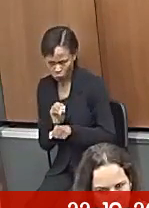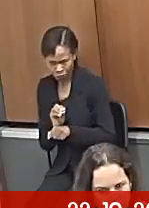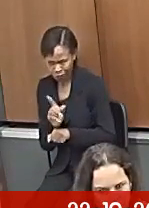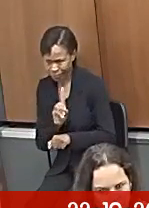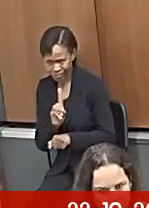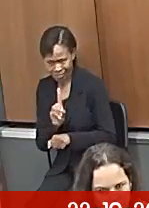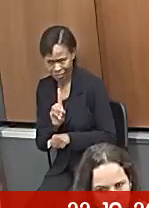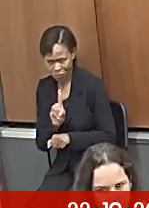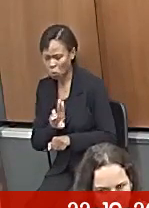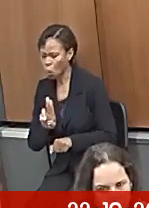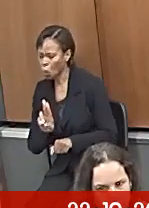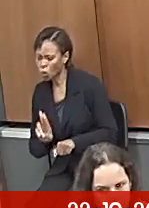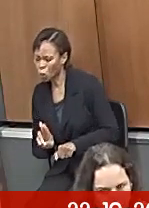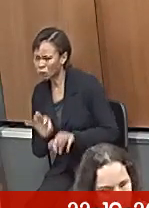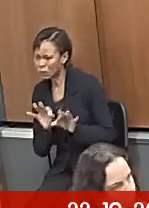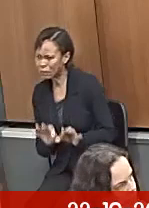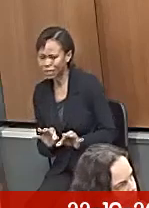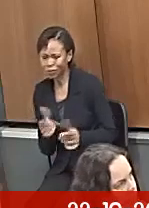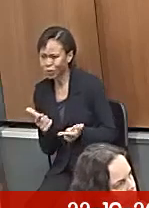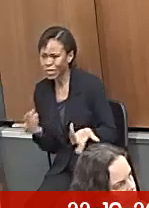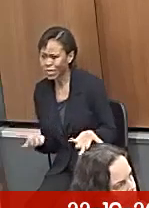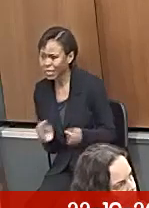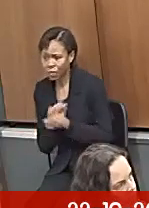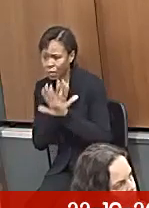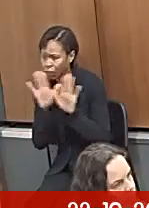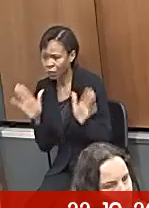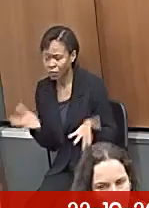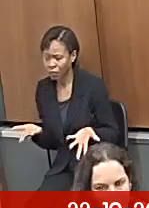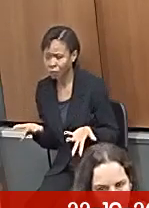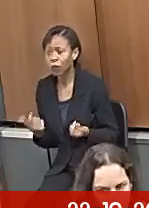tenho que ver a necessidade, no caso concreto,